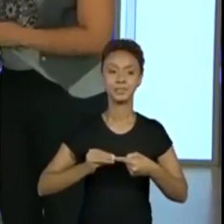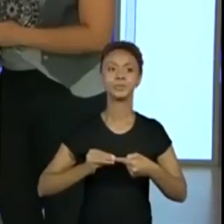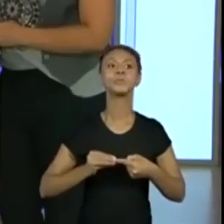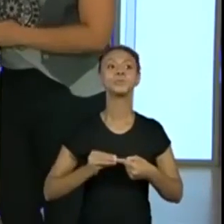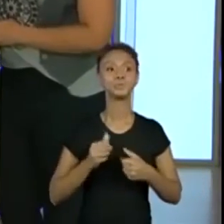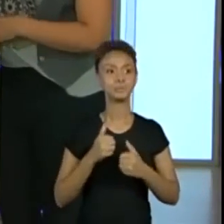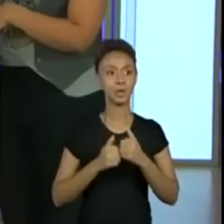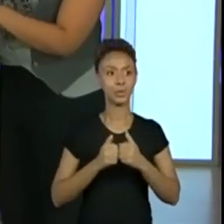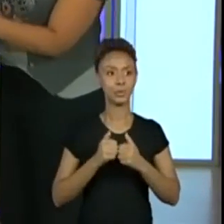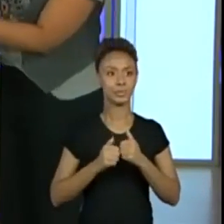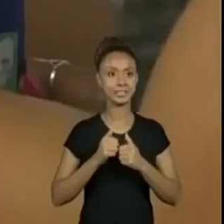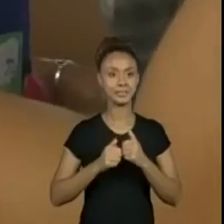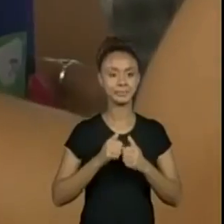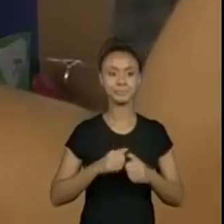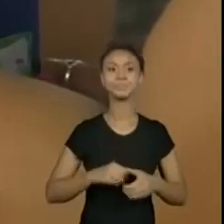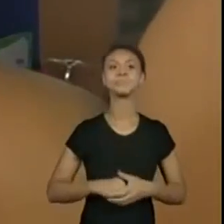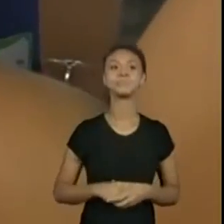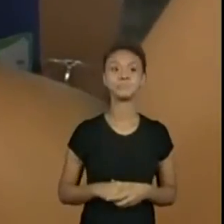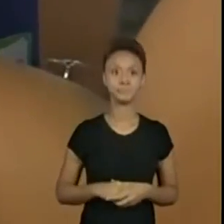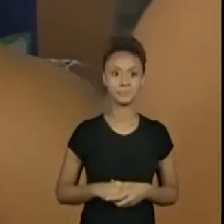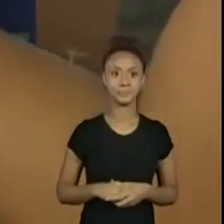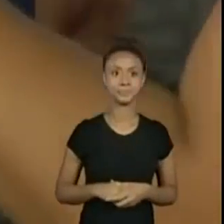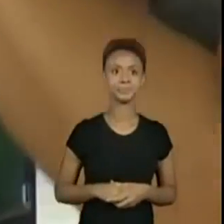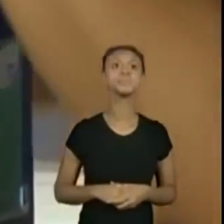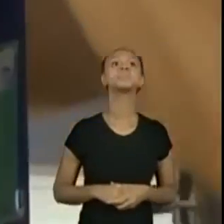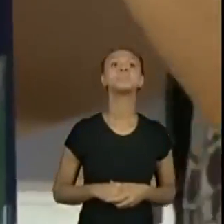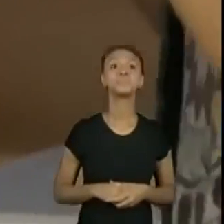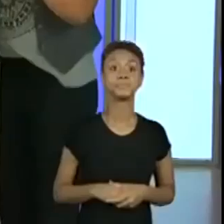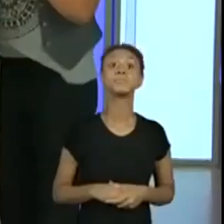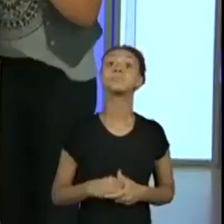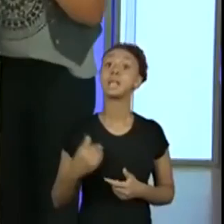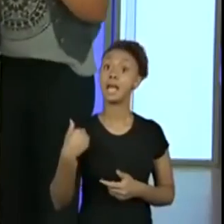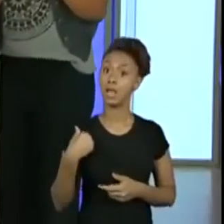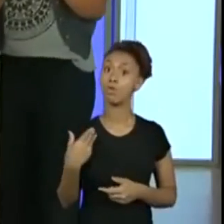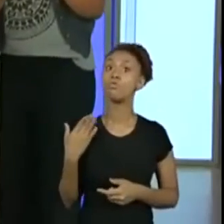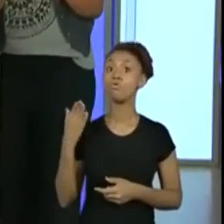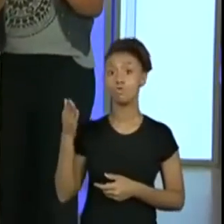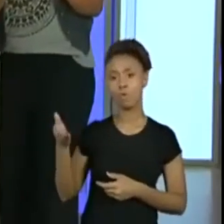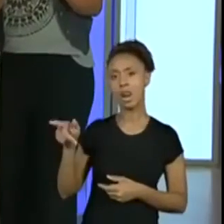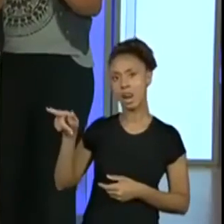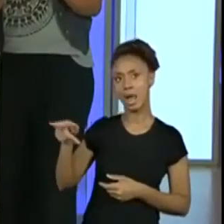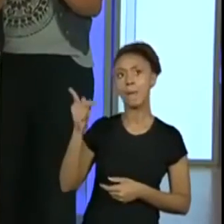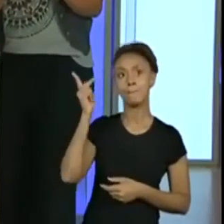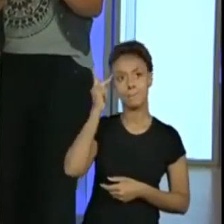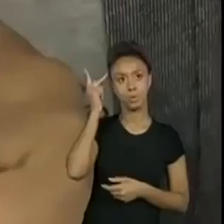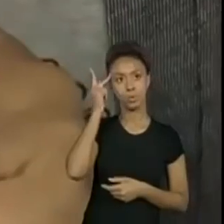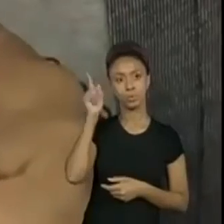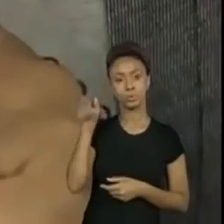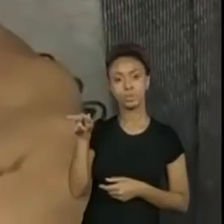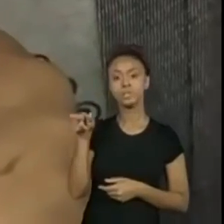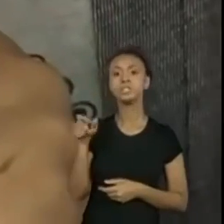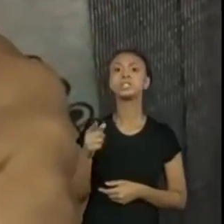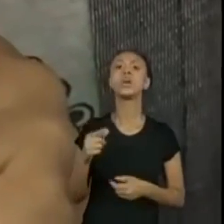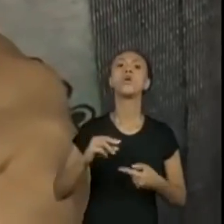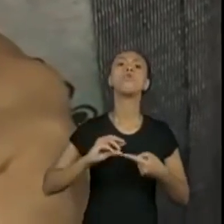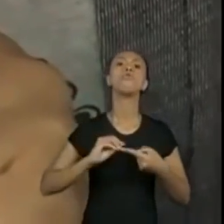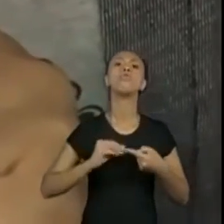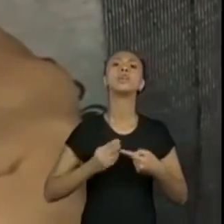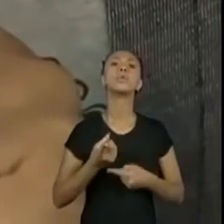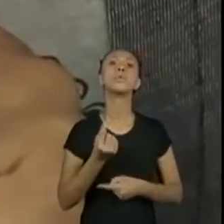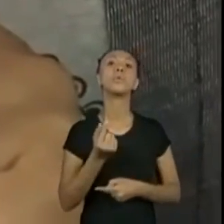nosso arroz. Tem feijão. Então, eu também fui lá no Paulistinha e o feijão está